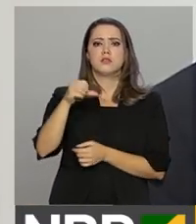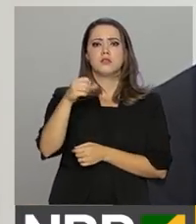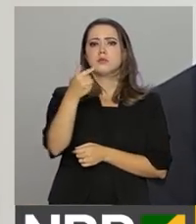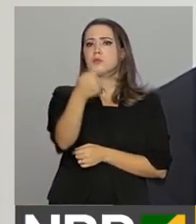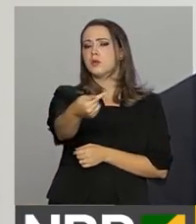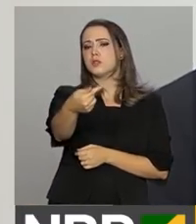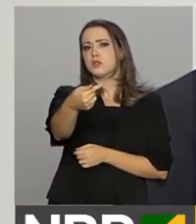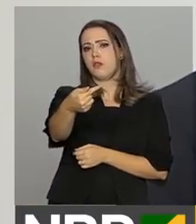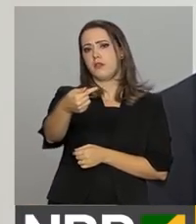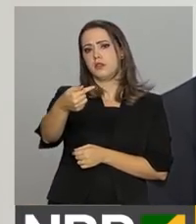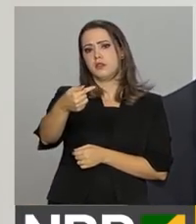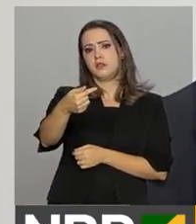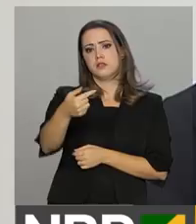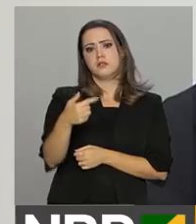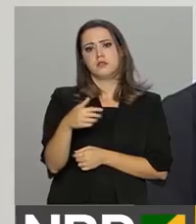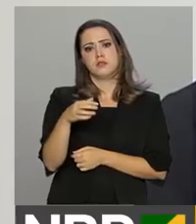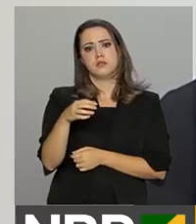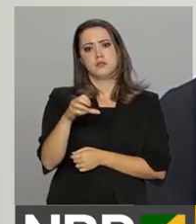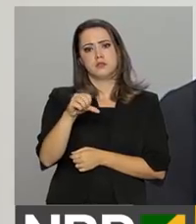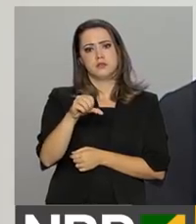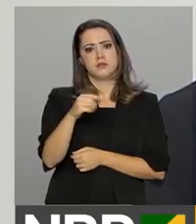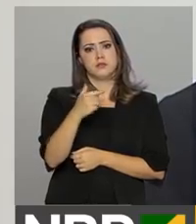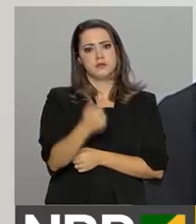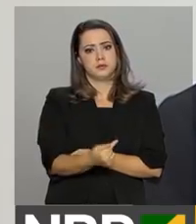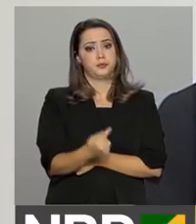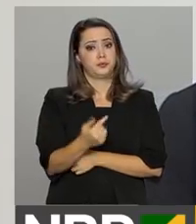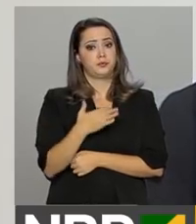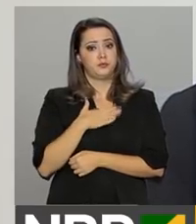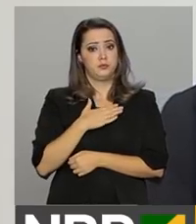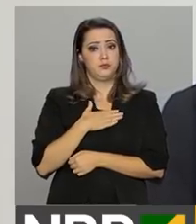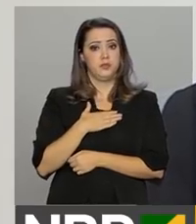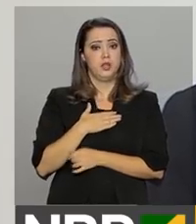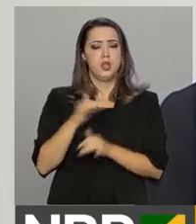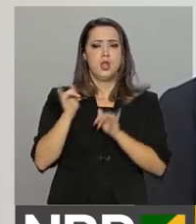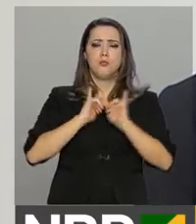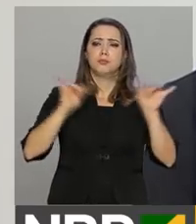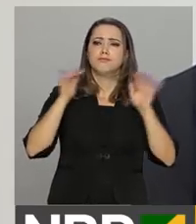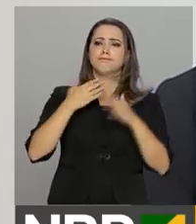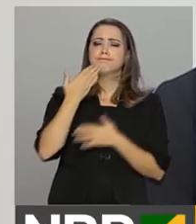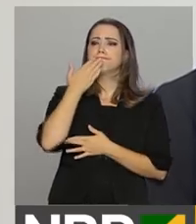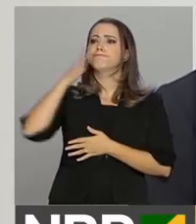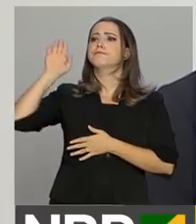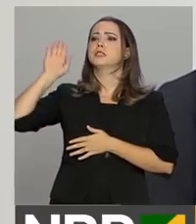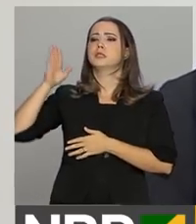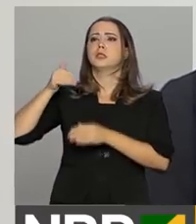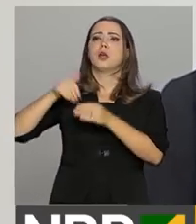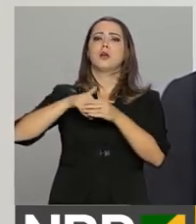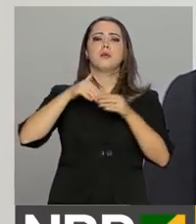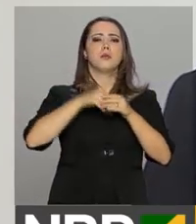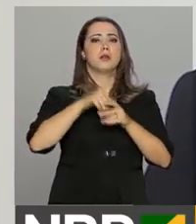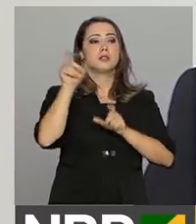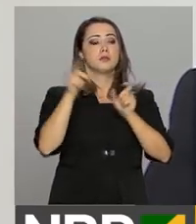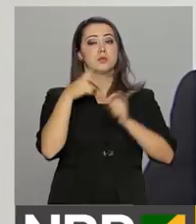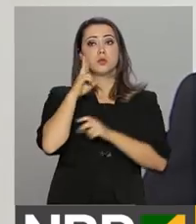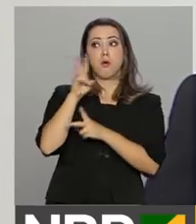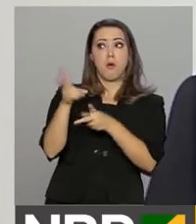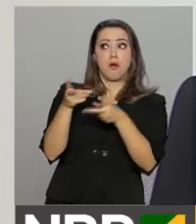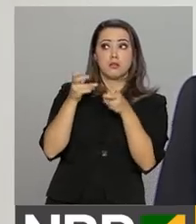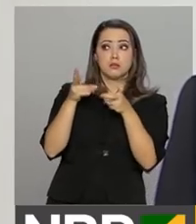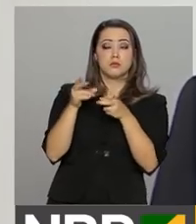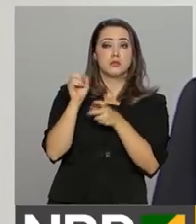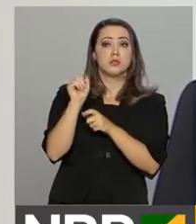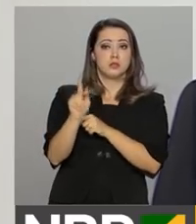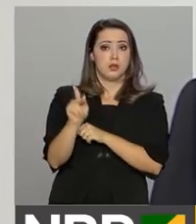97,1 prisão por jucá a ew em campanha não é quando as pessoas verificaram ea